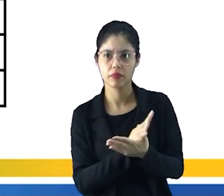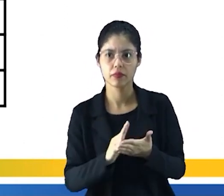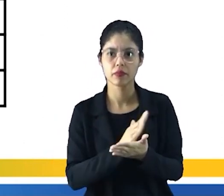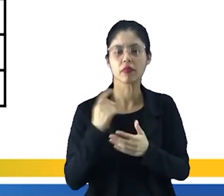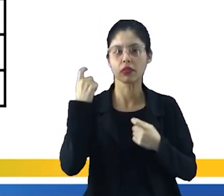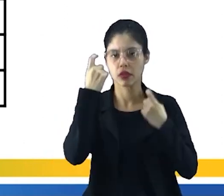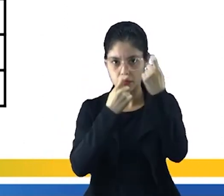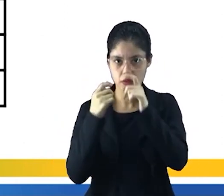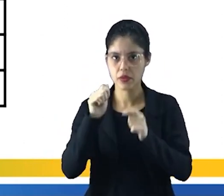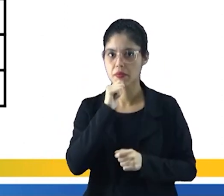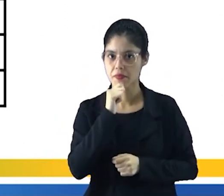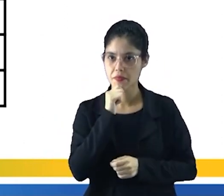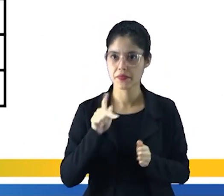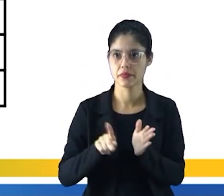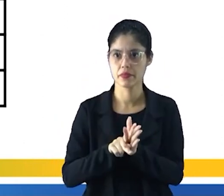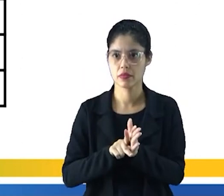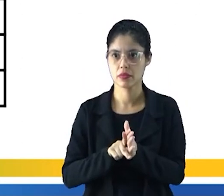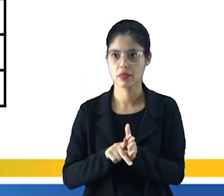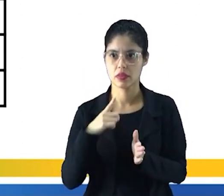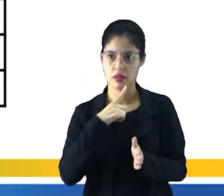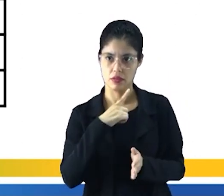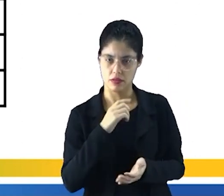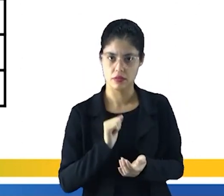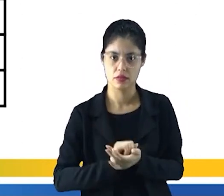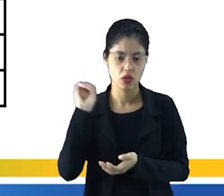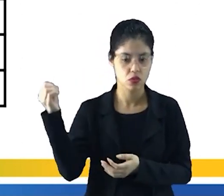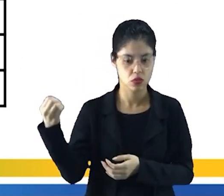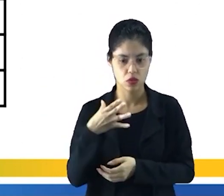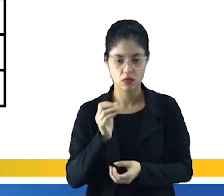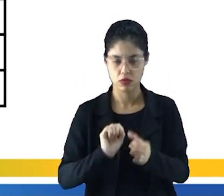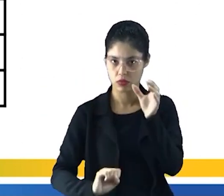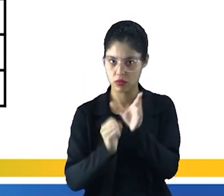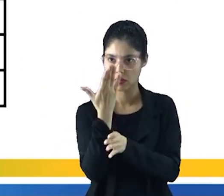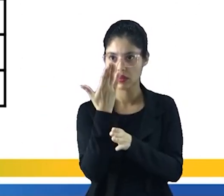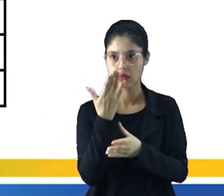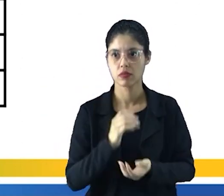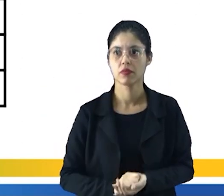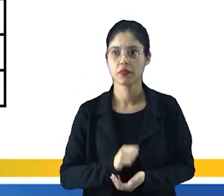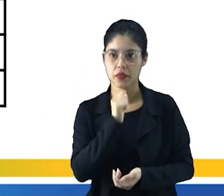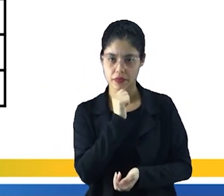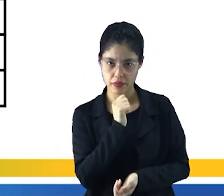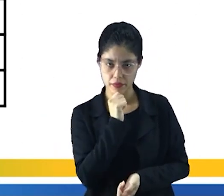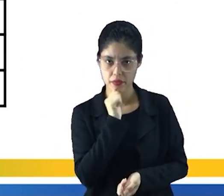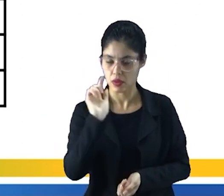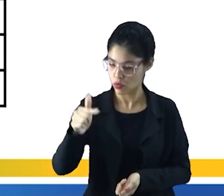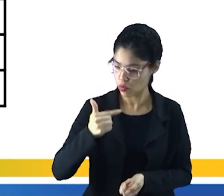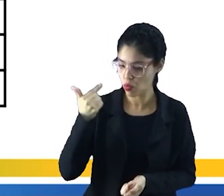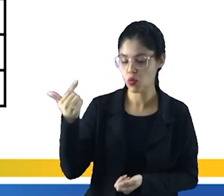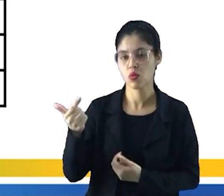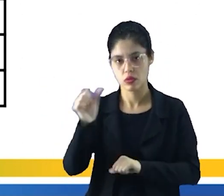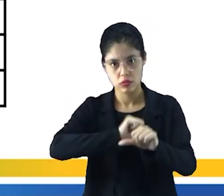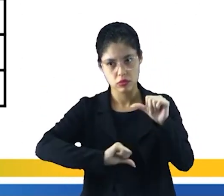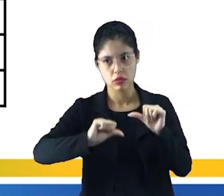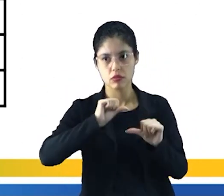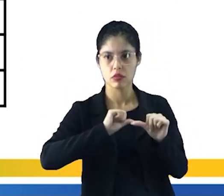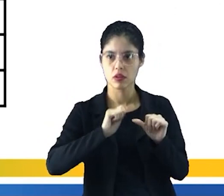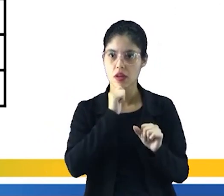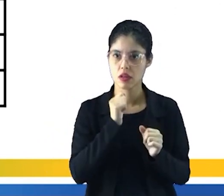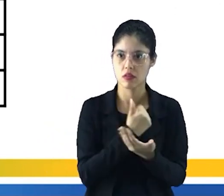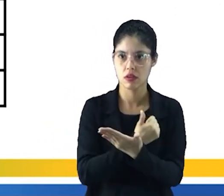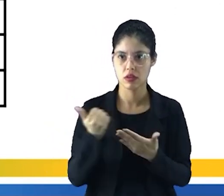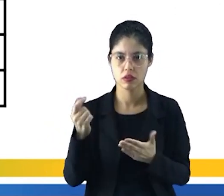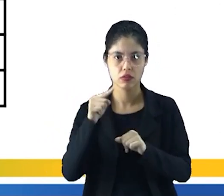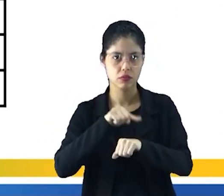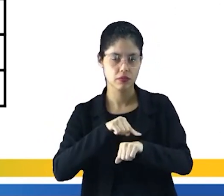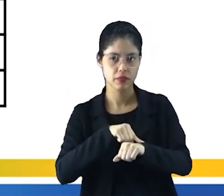algumas expressões deixaram de existir, outras novas surgiram, né, e outras se transformaram com a